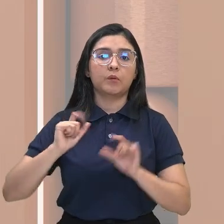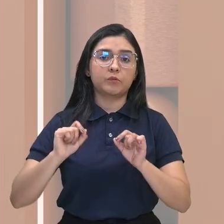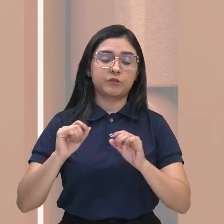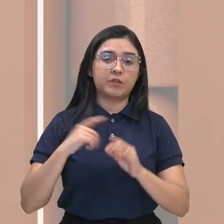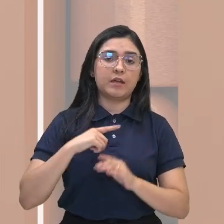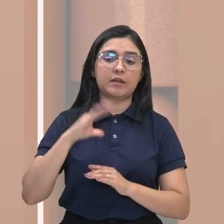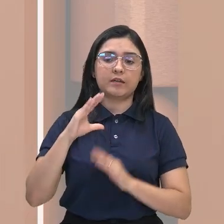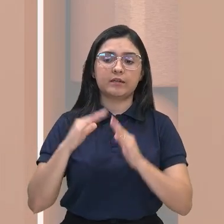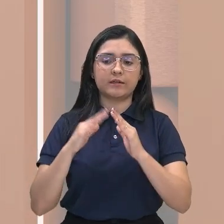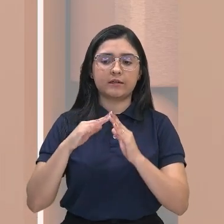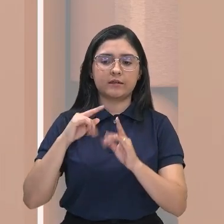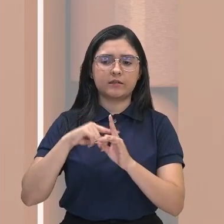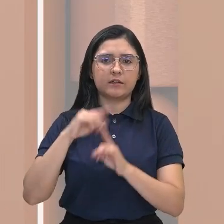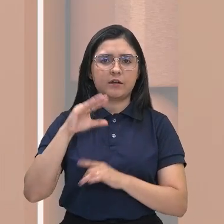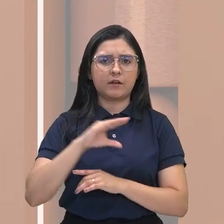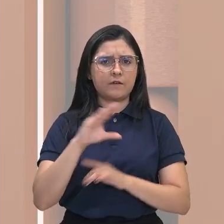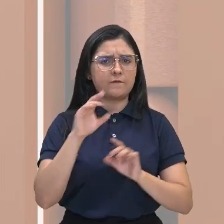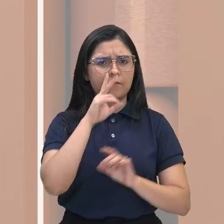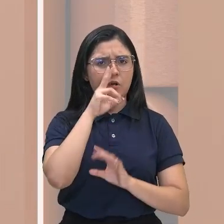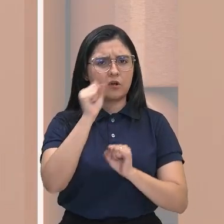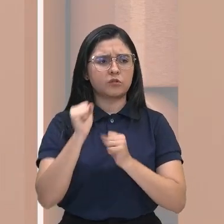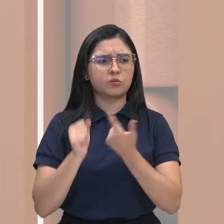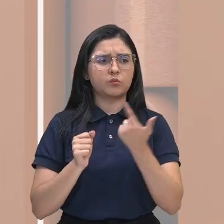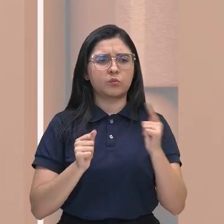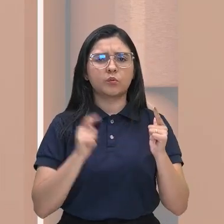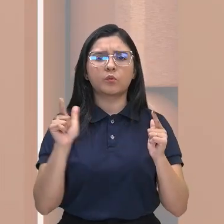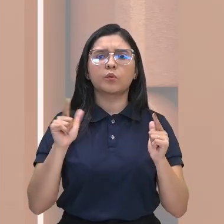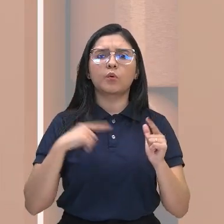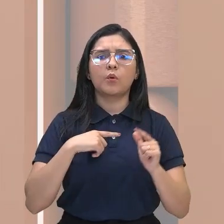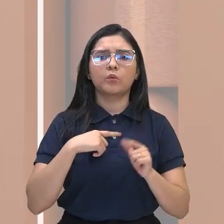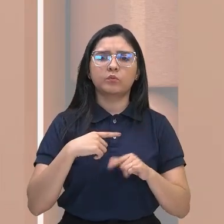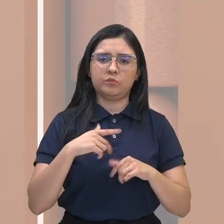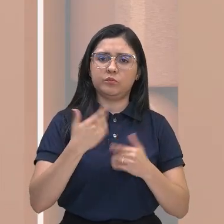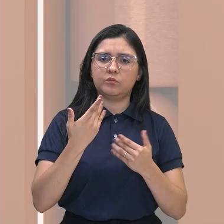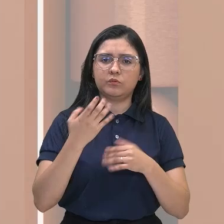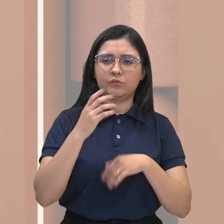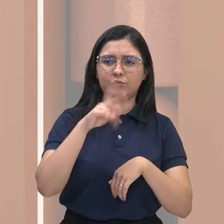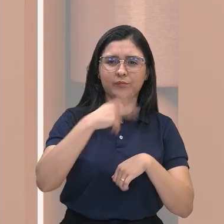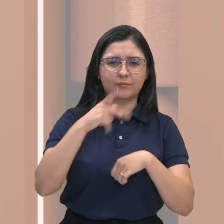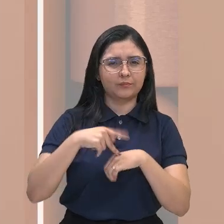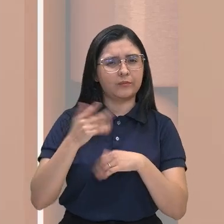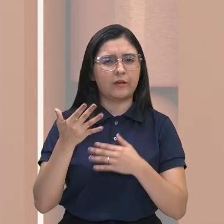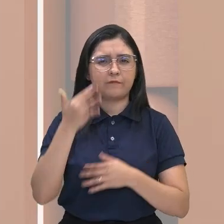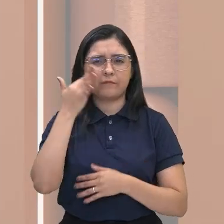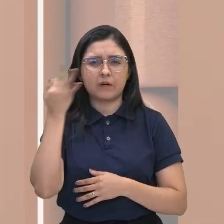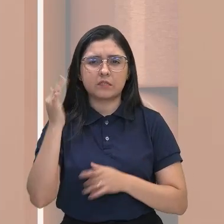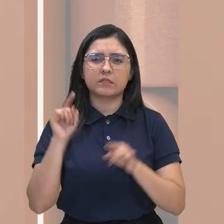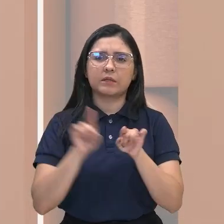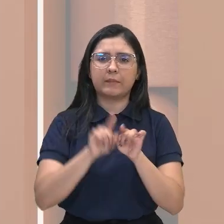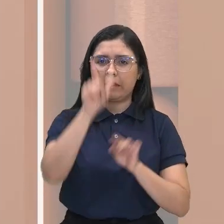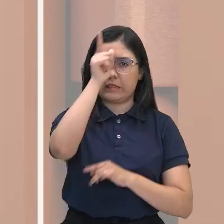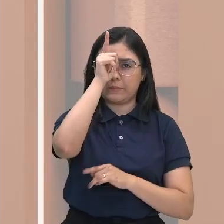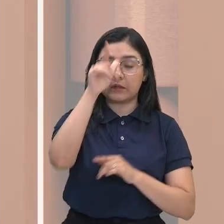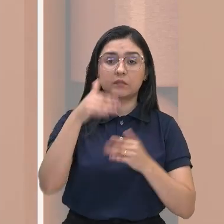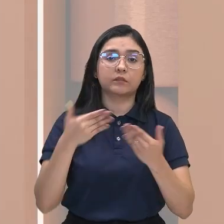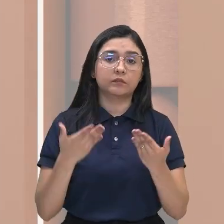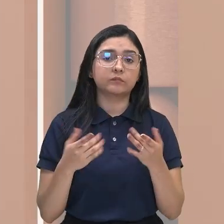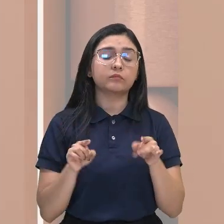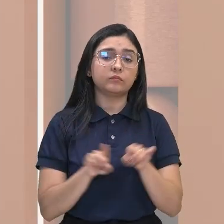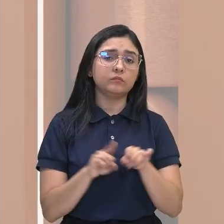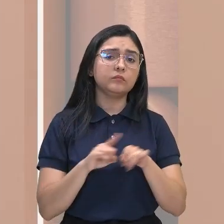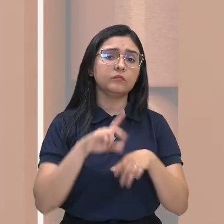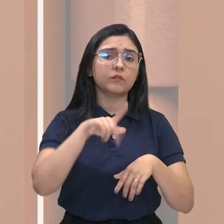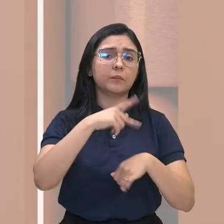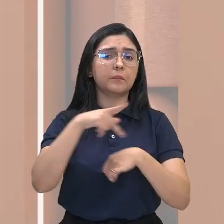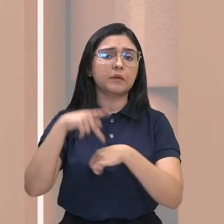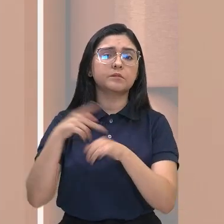catolicismo era mais forte do que em outros estados, como, por exemplo, a França e também a Alemanha, os países